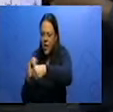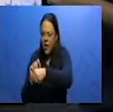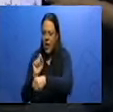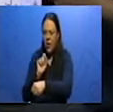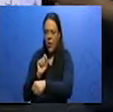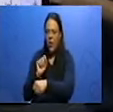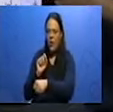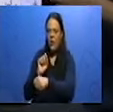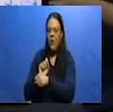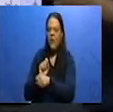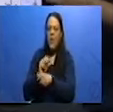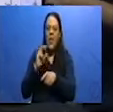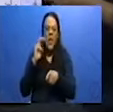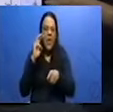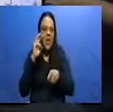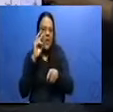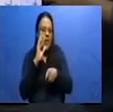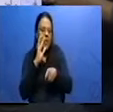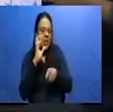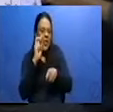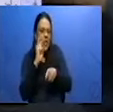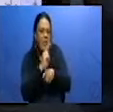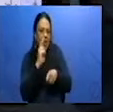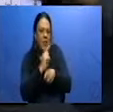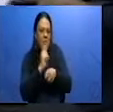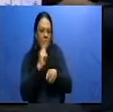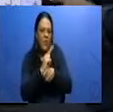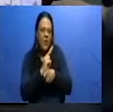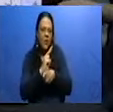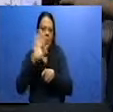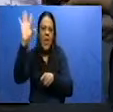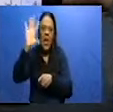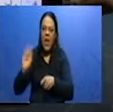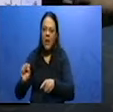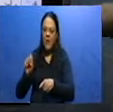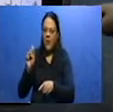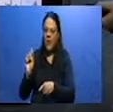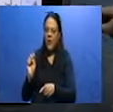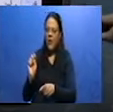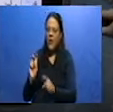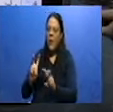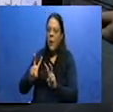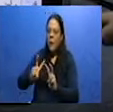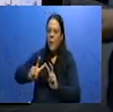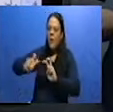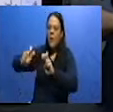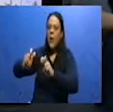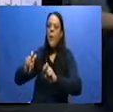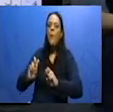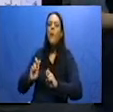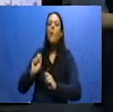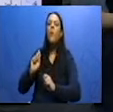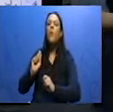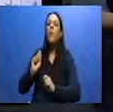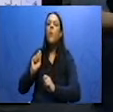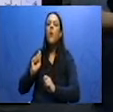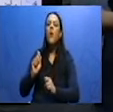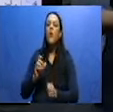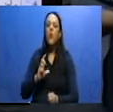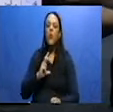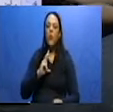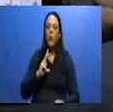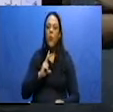defendia uma grande área ali da África, né? E pertencia aos portugueses. Depois em Gana, aqui onde está grifadinho,